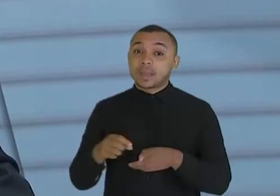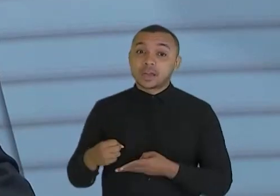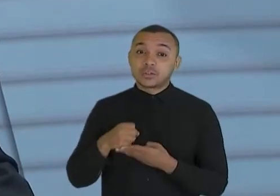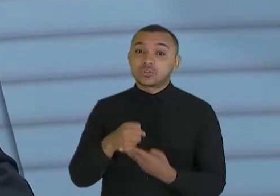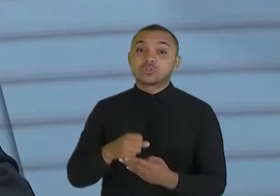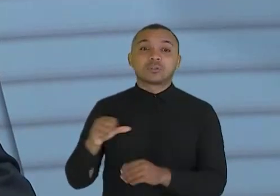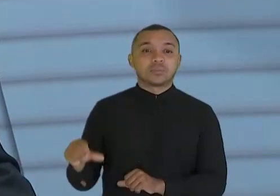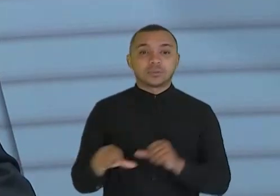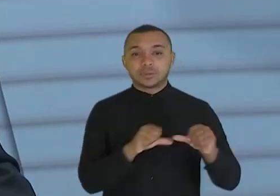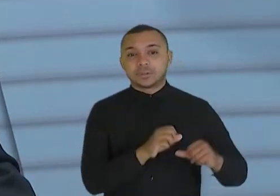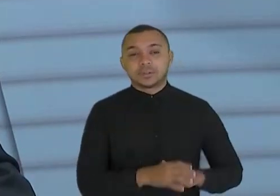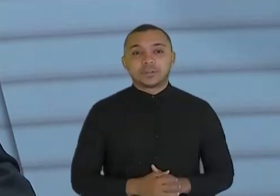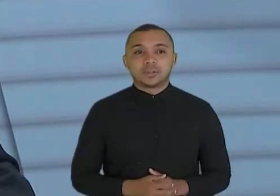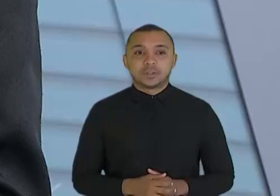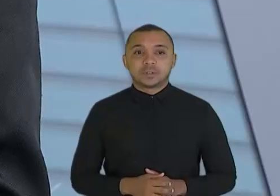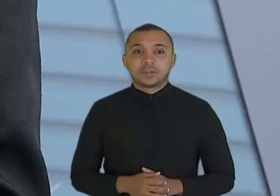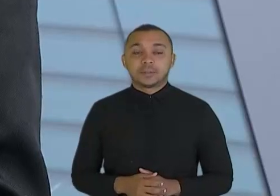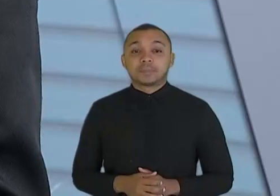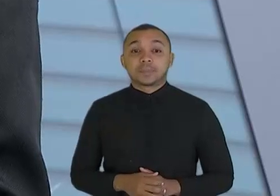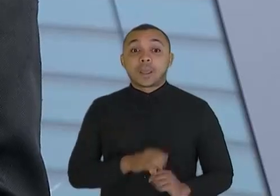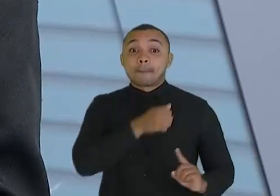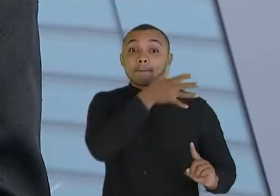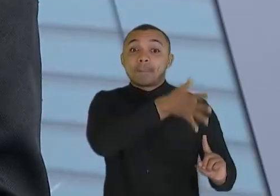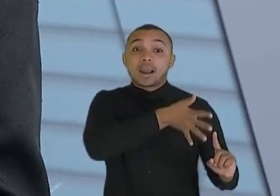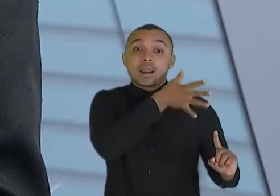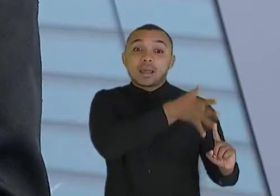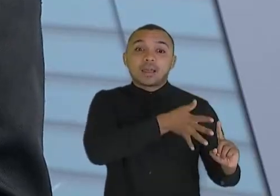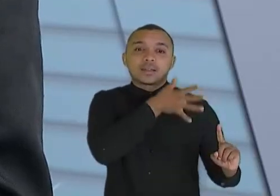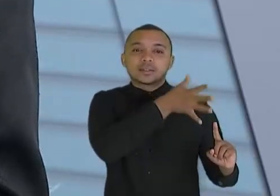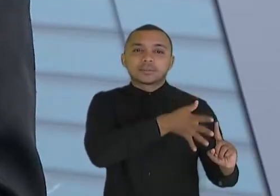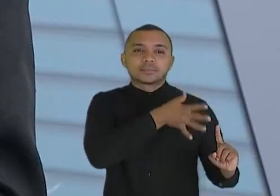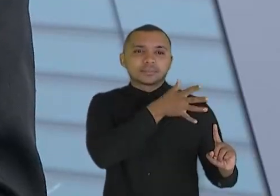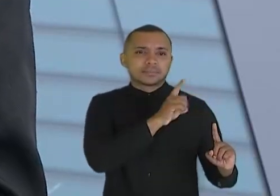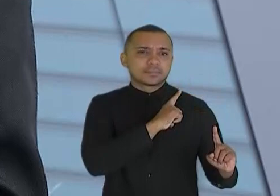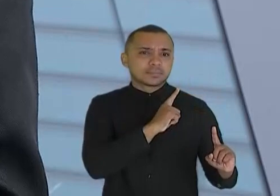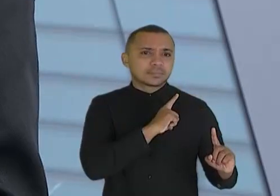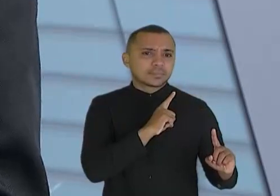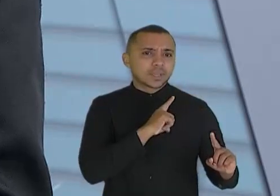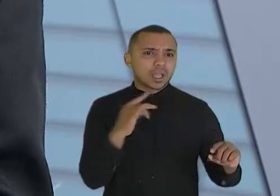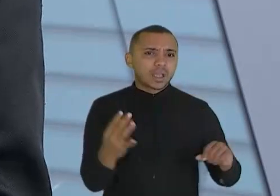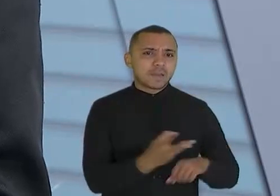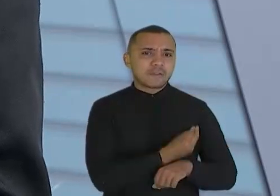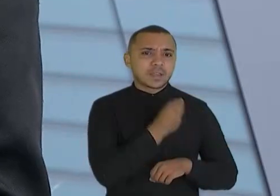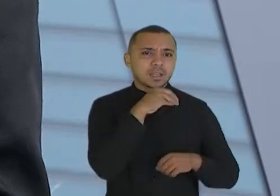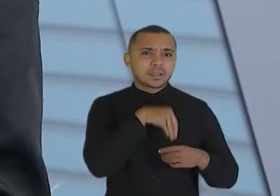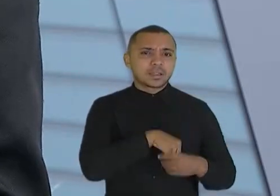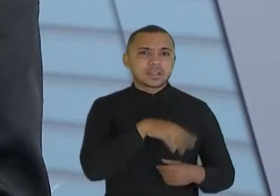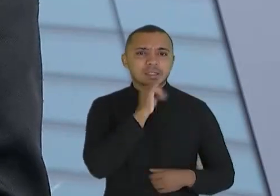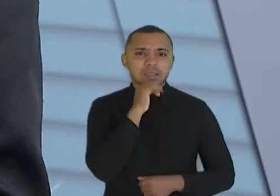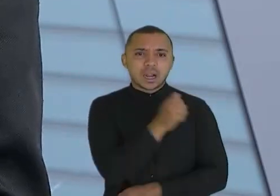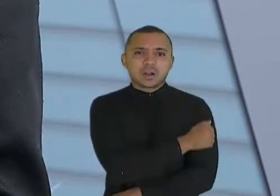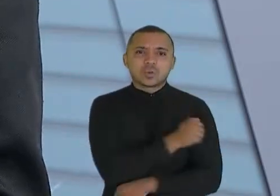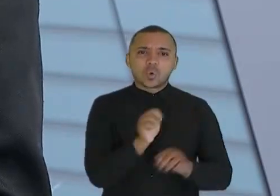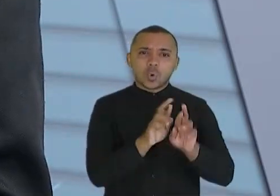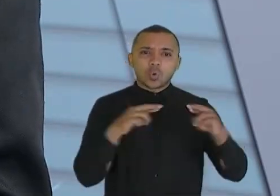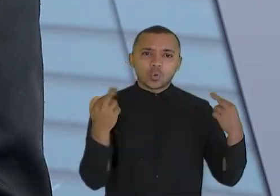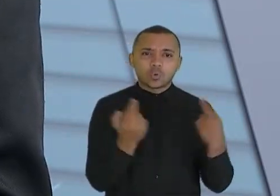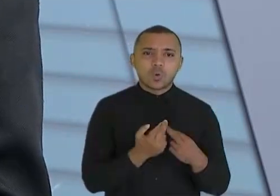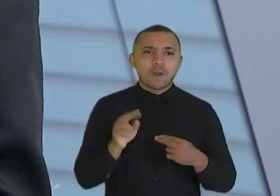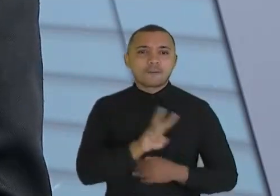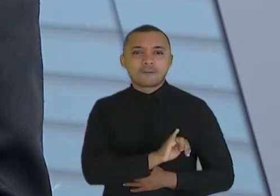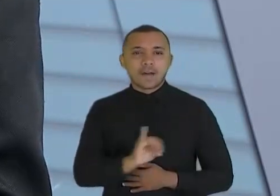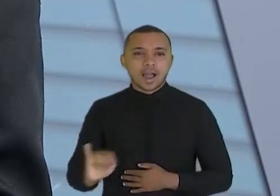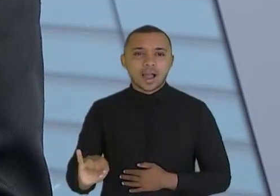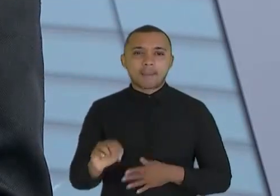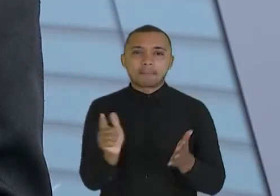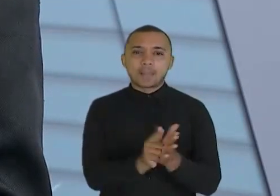dessa mudança. Bom, as palestras lá vão ser... Tem eventos no Centro de Convivência, como o evento dos alunos lá, vão fazer uma panfletagem,